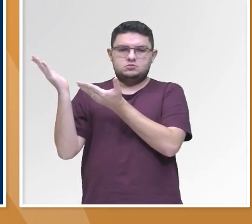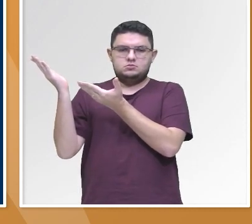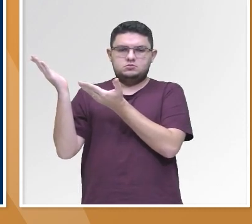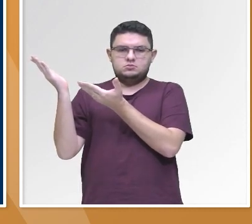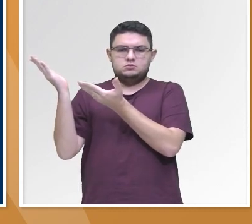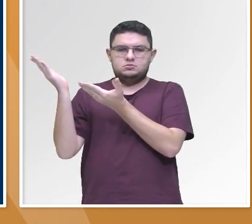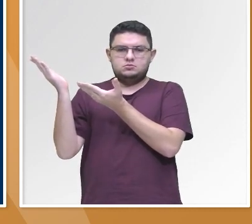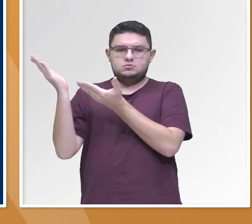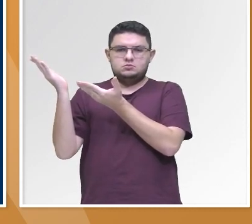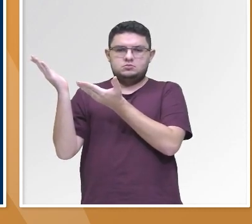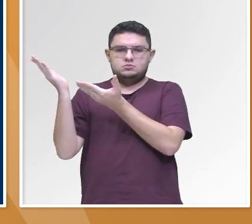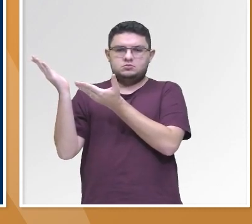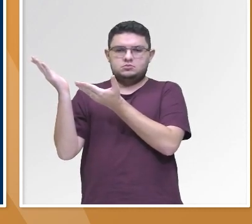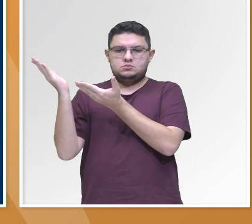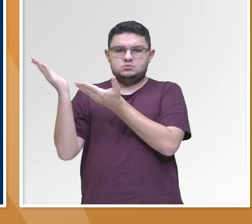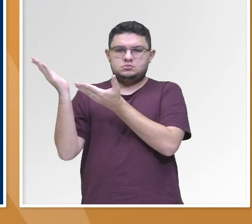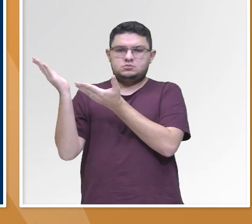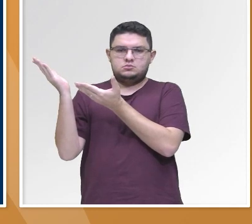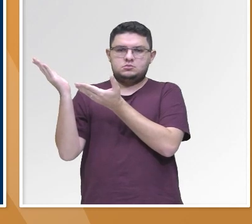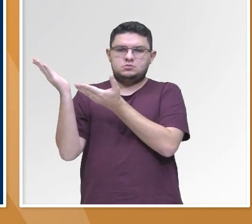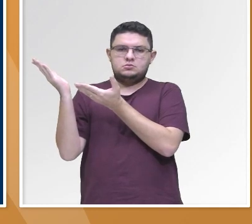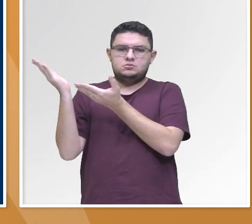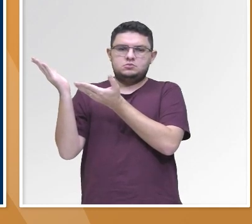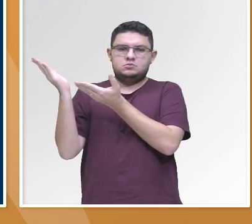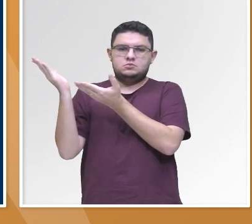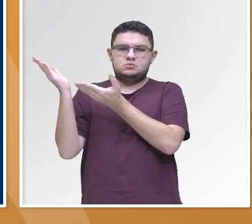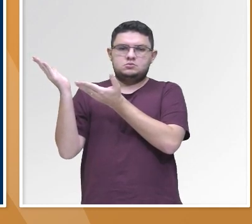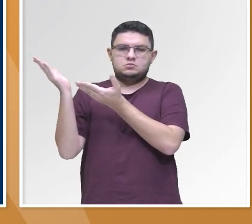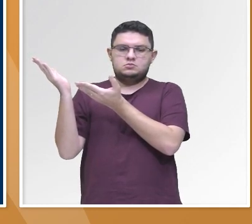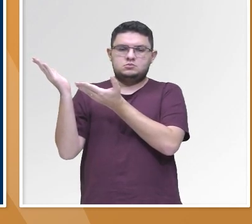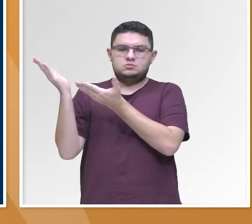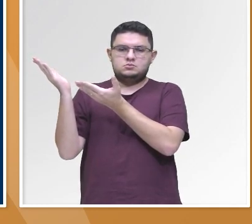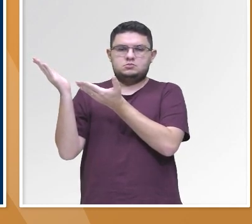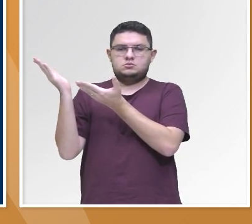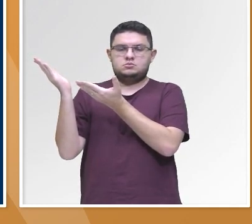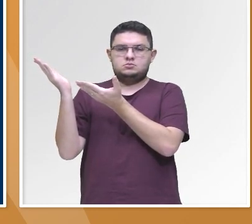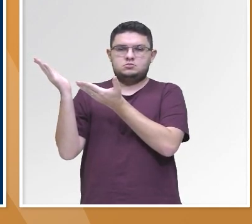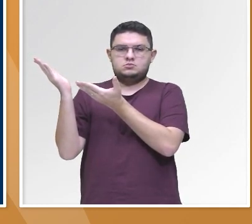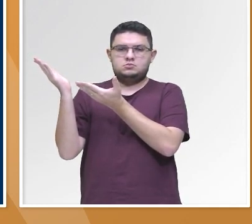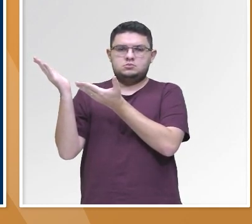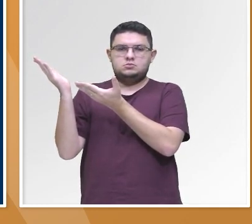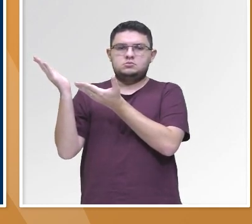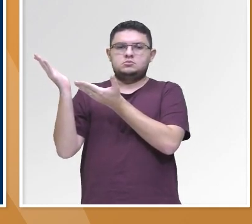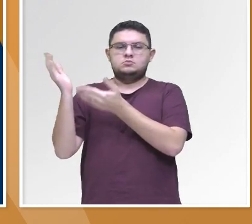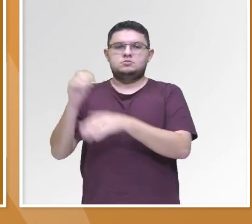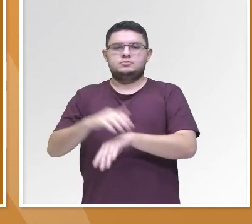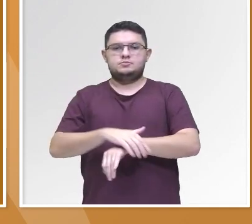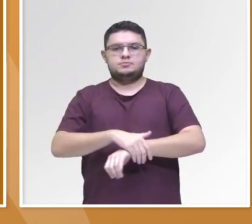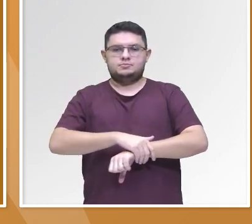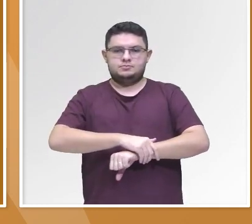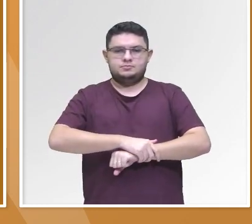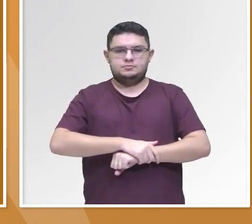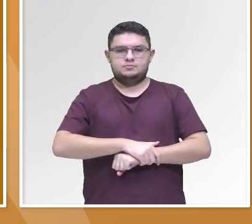Identificar as continuidades culturais africanas na formação da cultura brasileira.